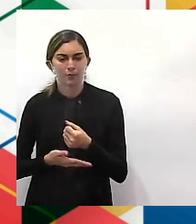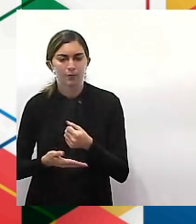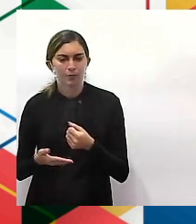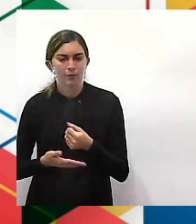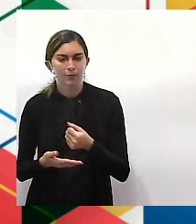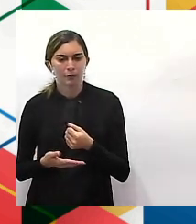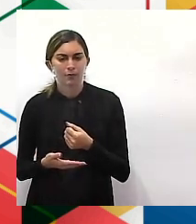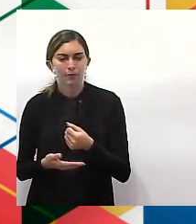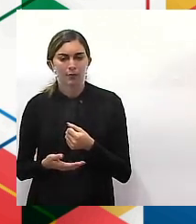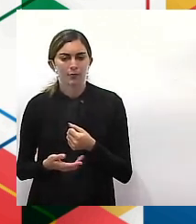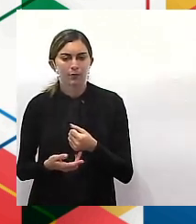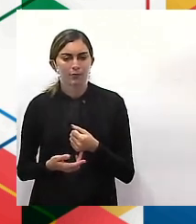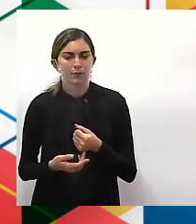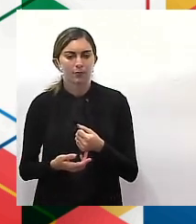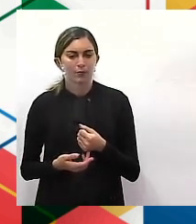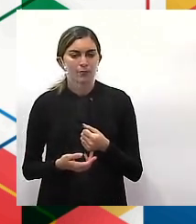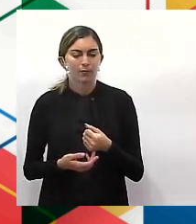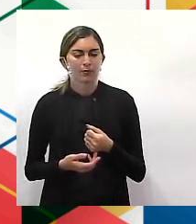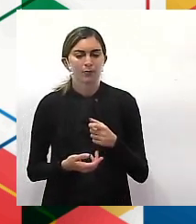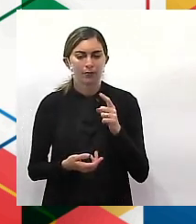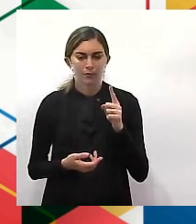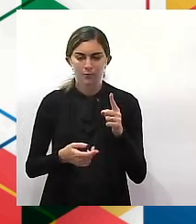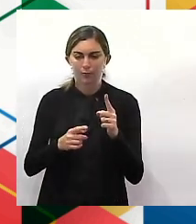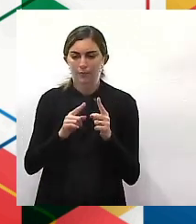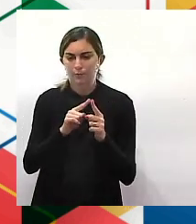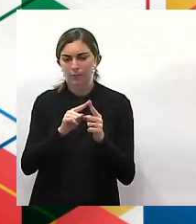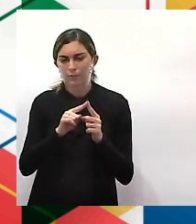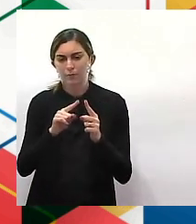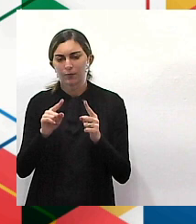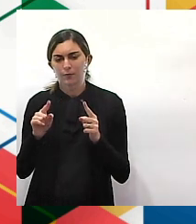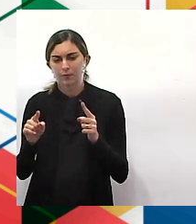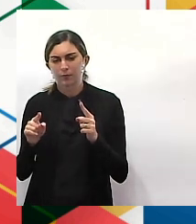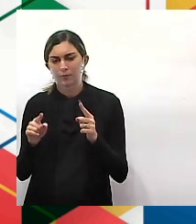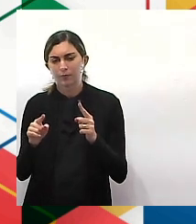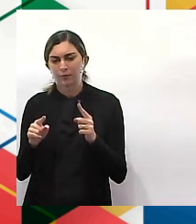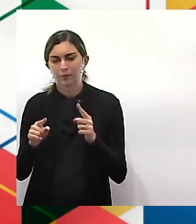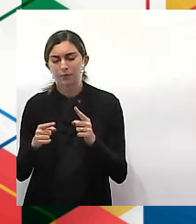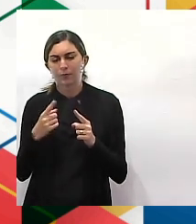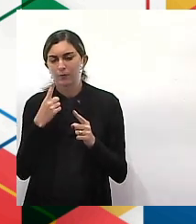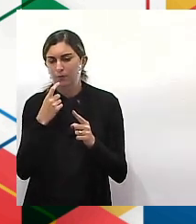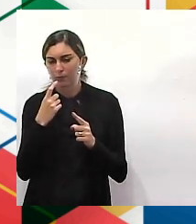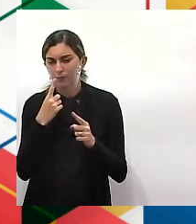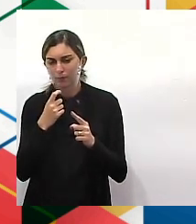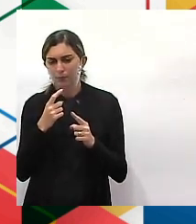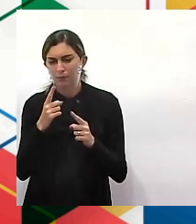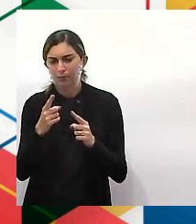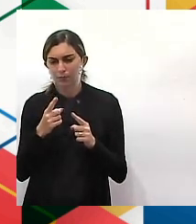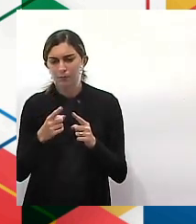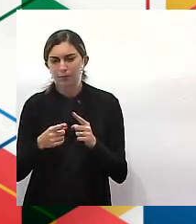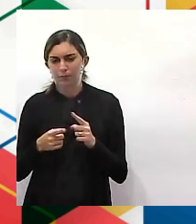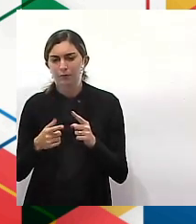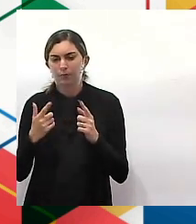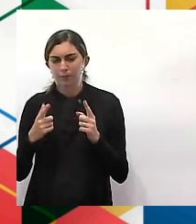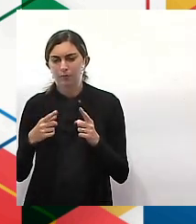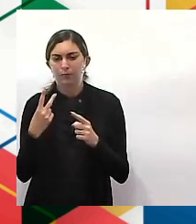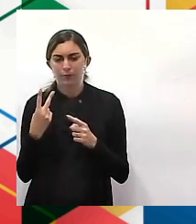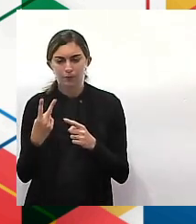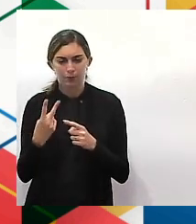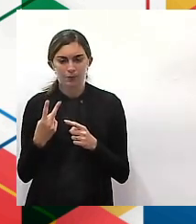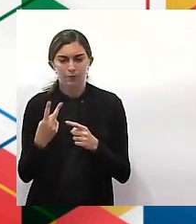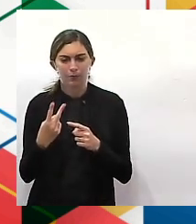base, ó, repara que a base dele é deste pontinho aqui até esse ponto vermelho. E esse ponto vermelho está onde?